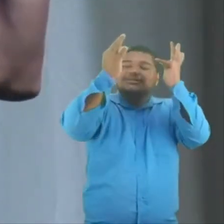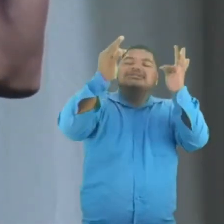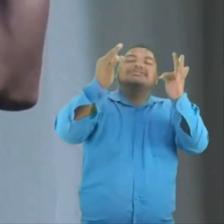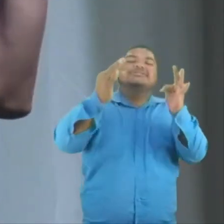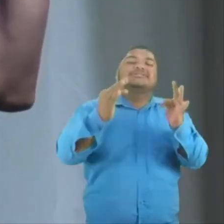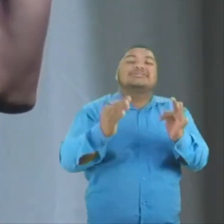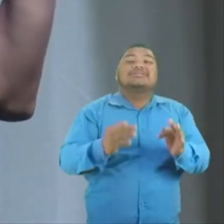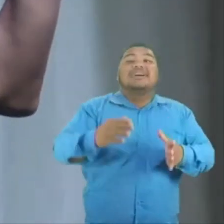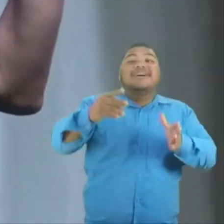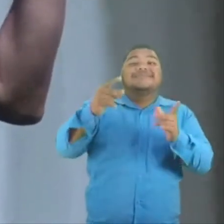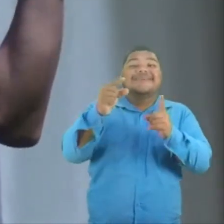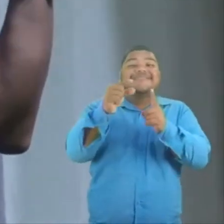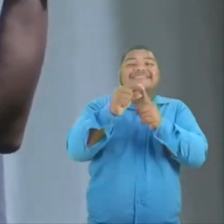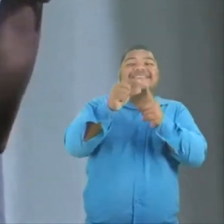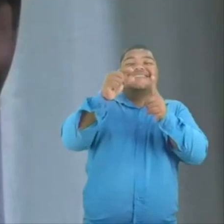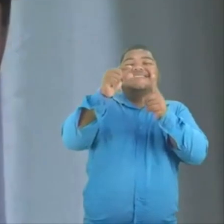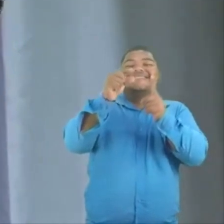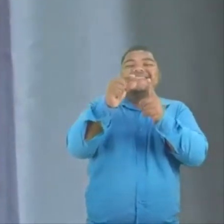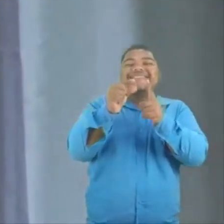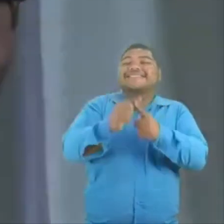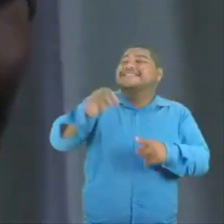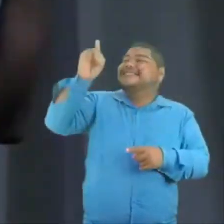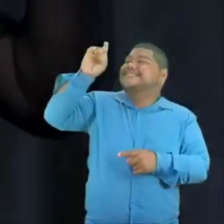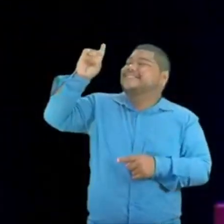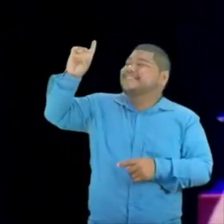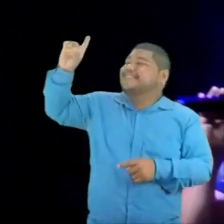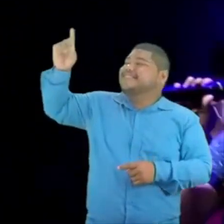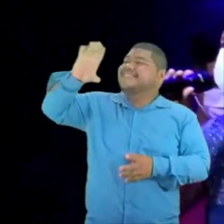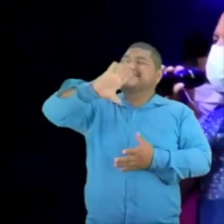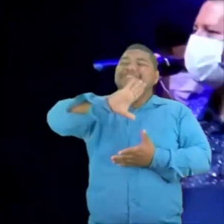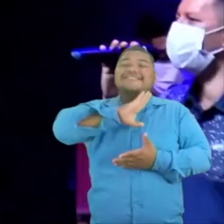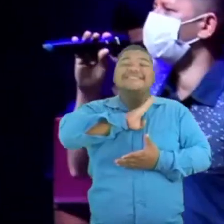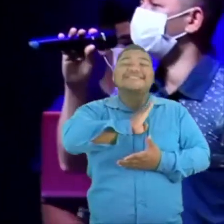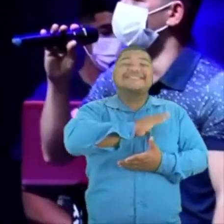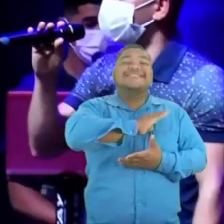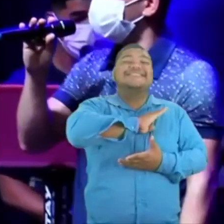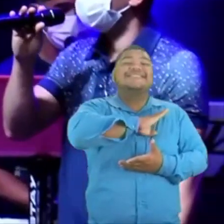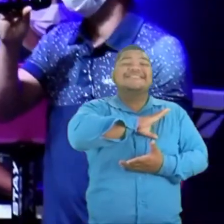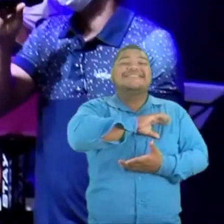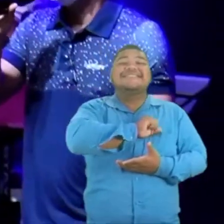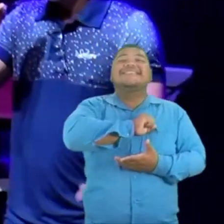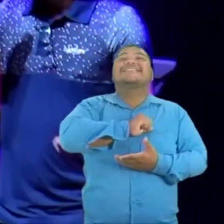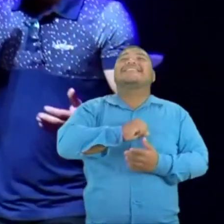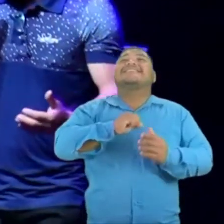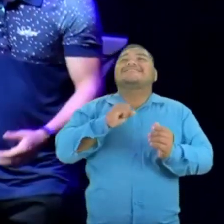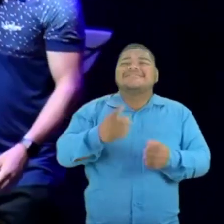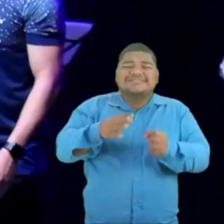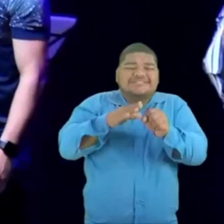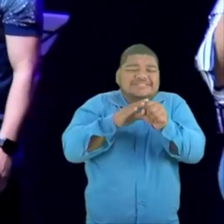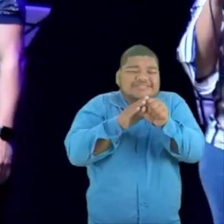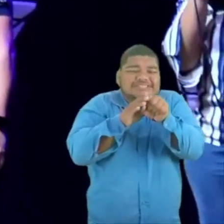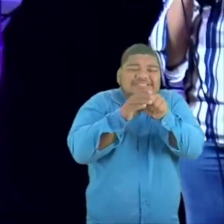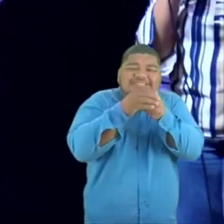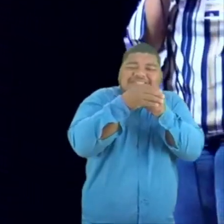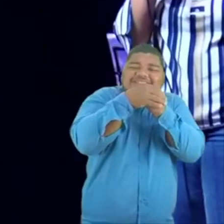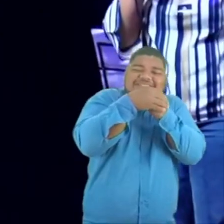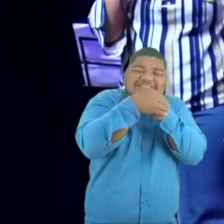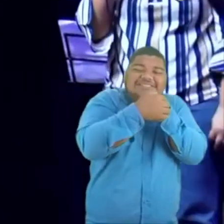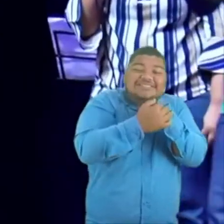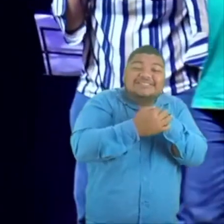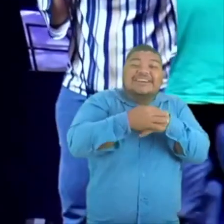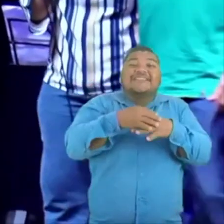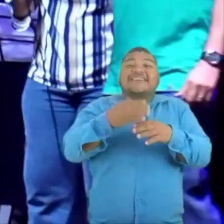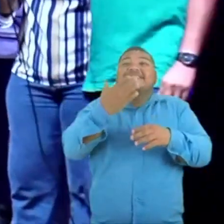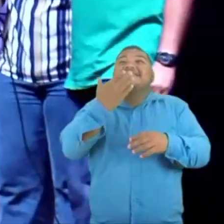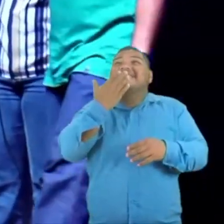fiel, Senhor, Tua palavra e o Teu amor sempre me